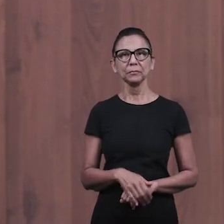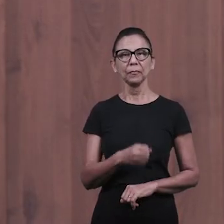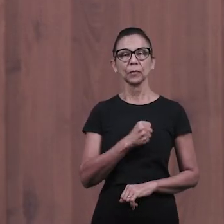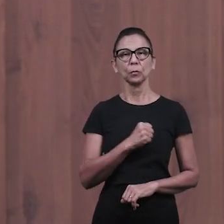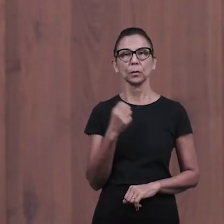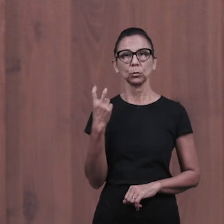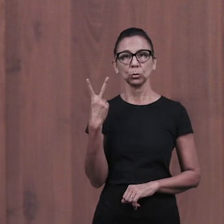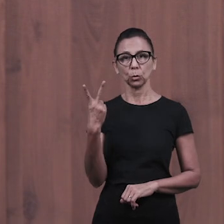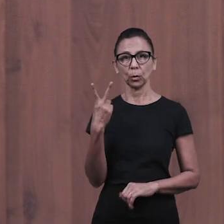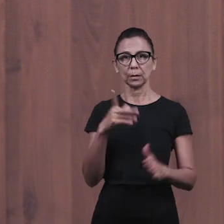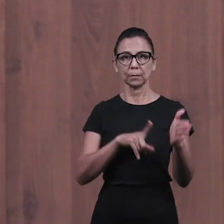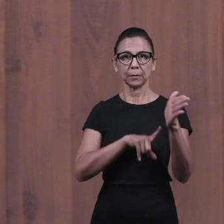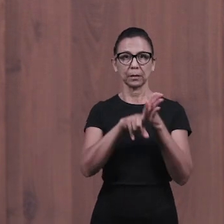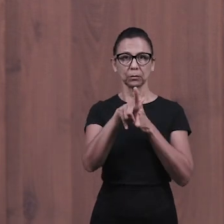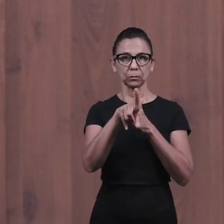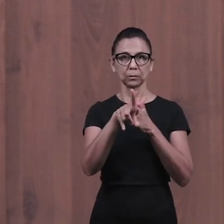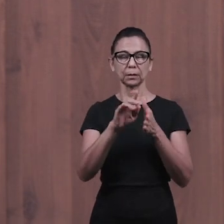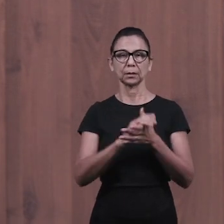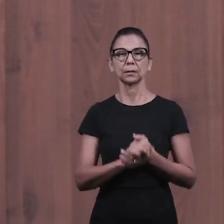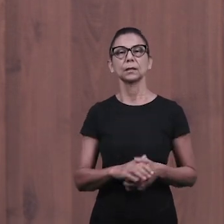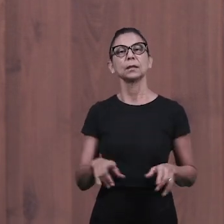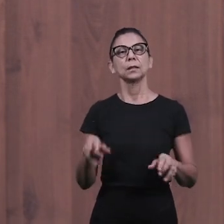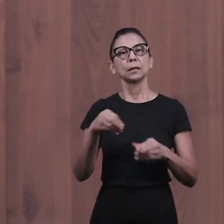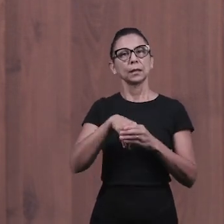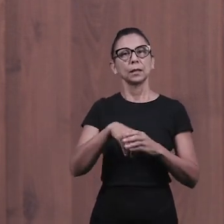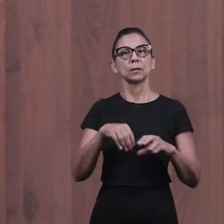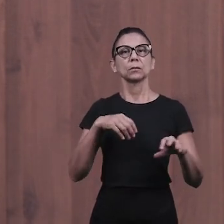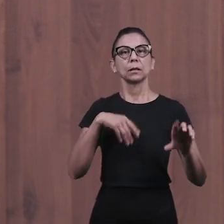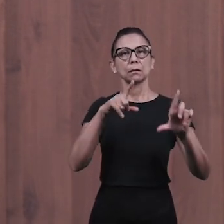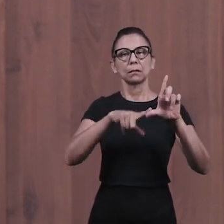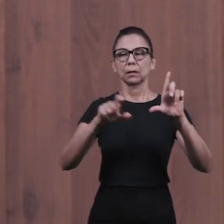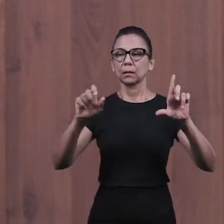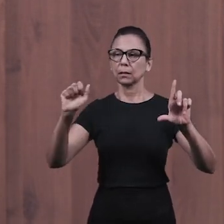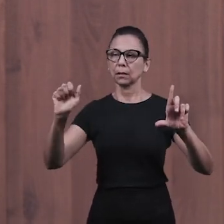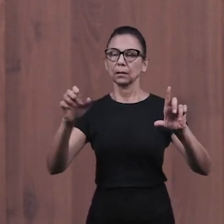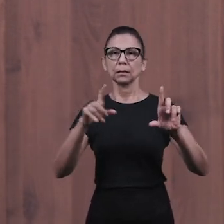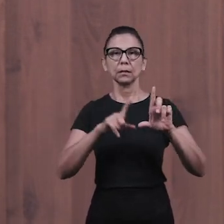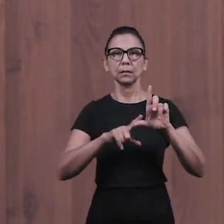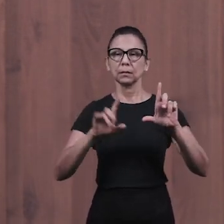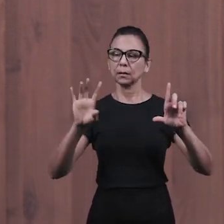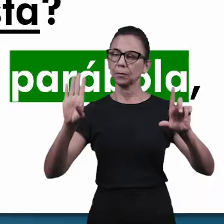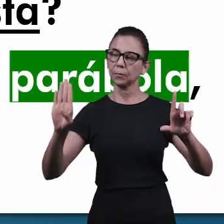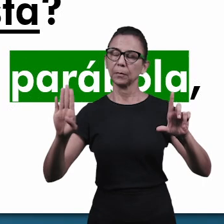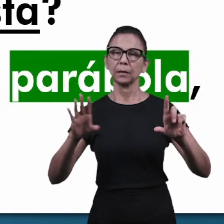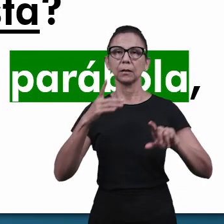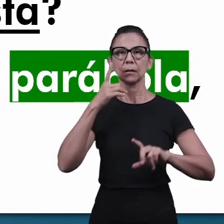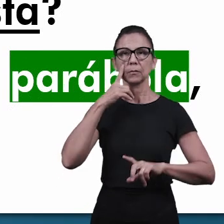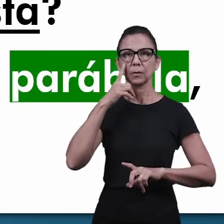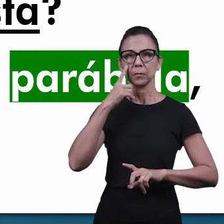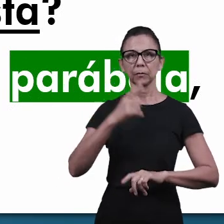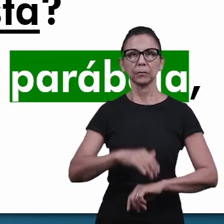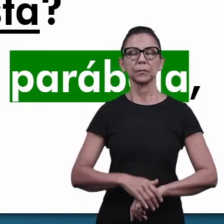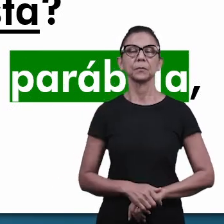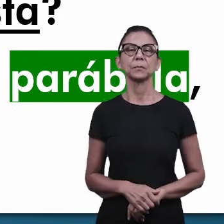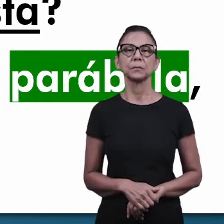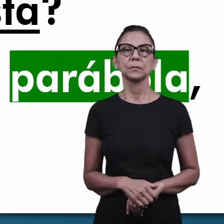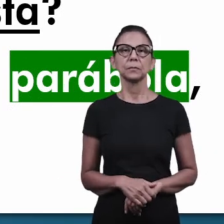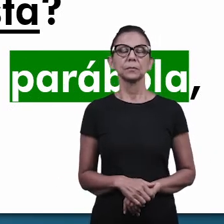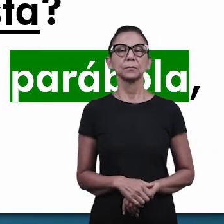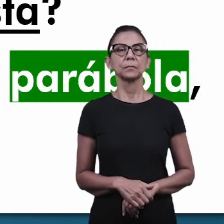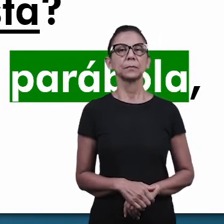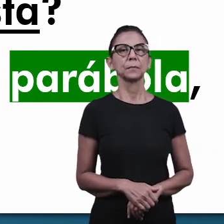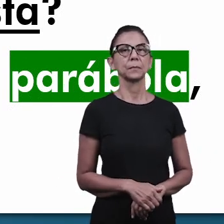segunda pergunta. A segunda pergunta tem também letra A e letra B. E a segunda pergunta diz assim, vamos lá, a segunda pergunta diz